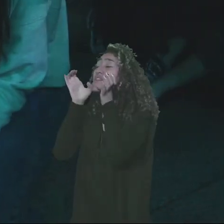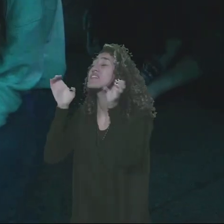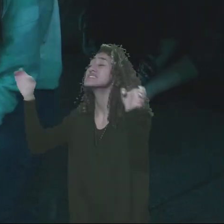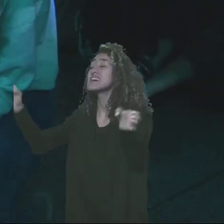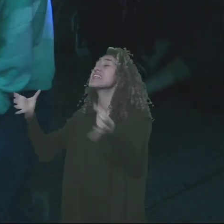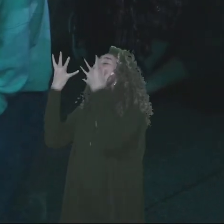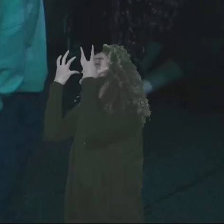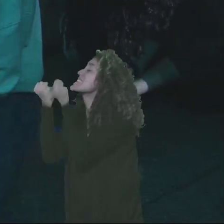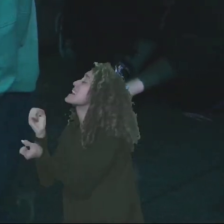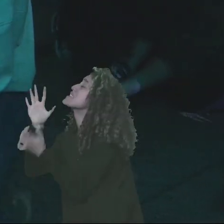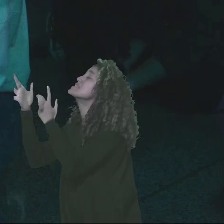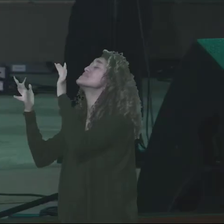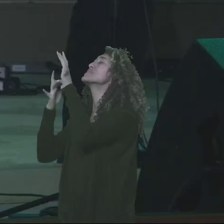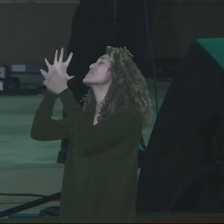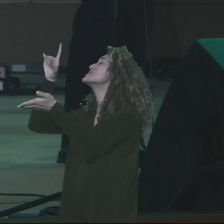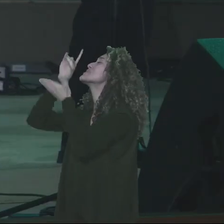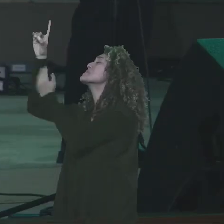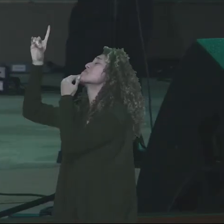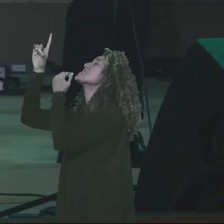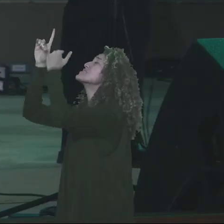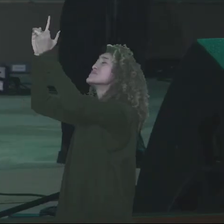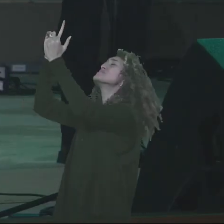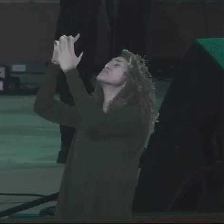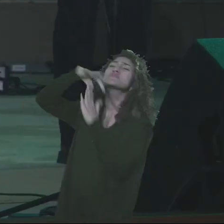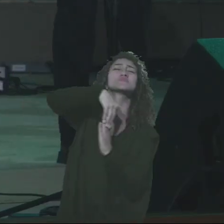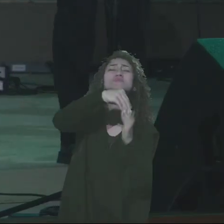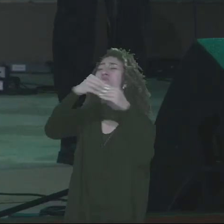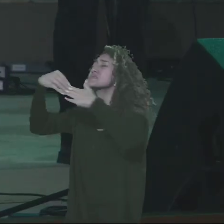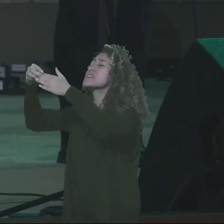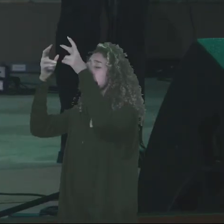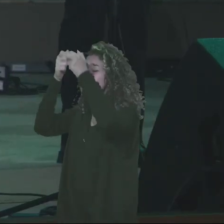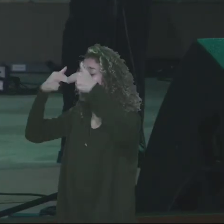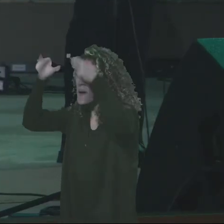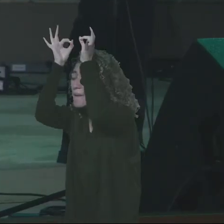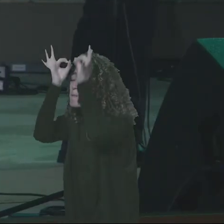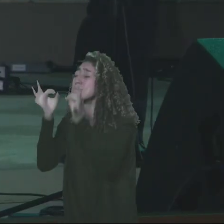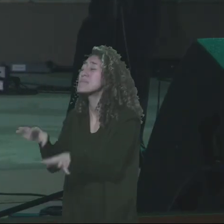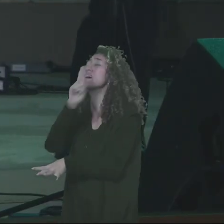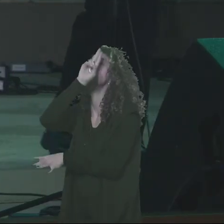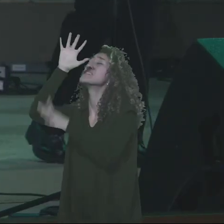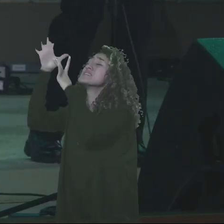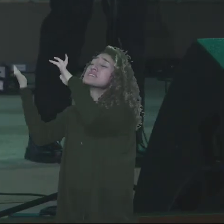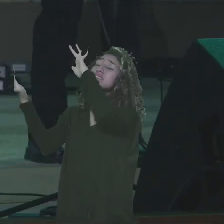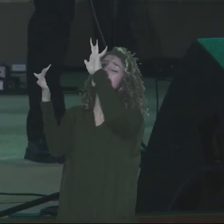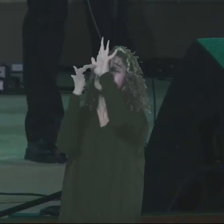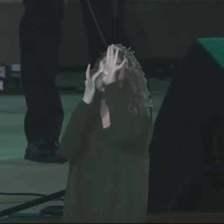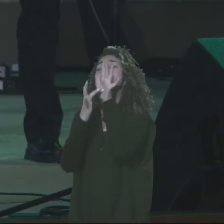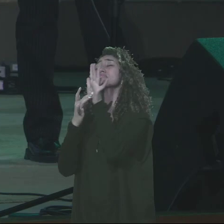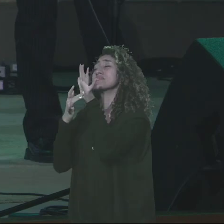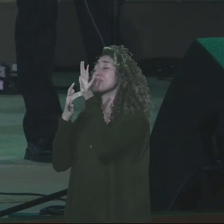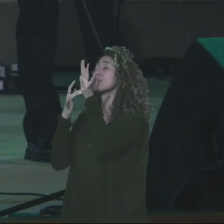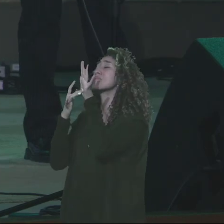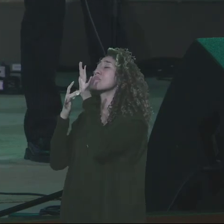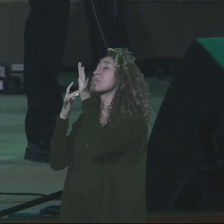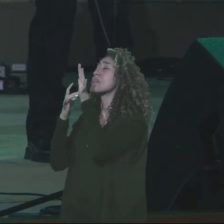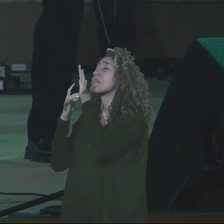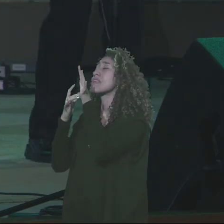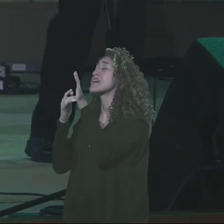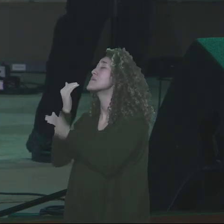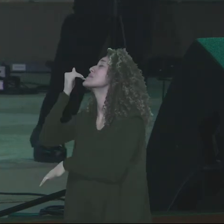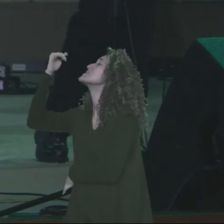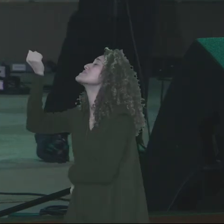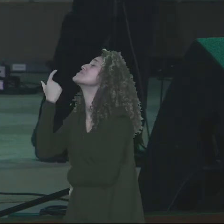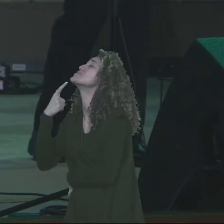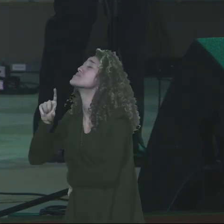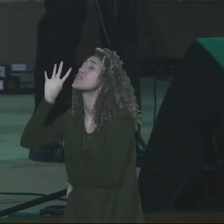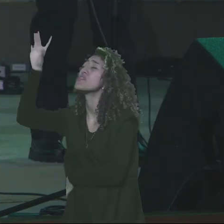nas coisas certas, Pai. Em nome de Jesus, coloca de novo os nossos olhos em